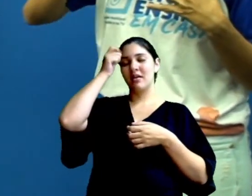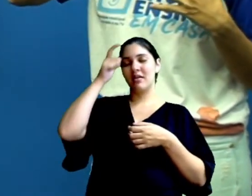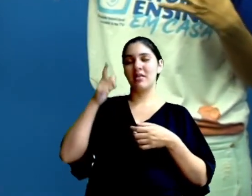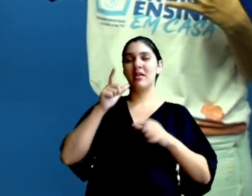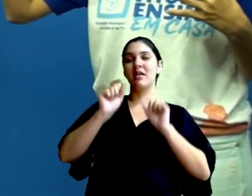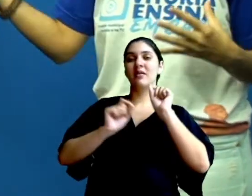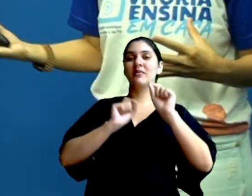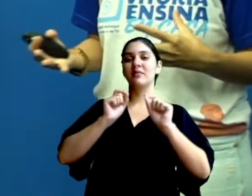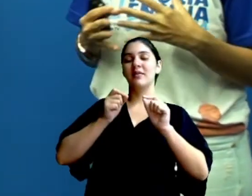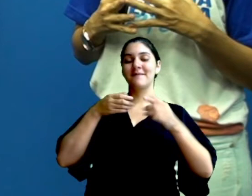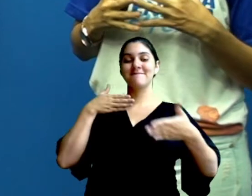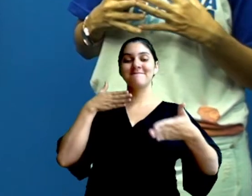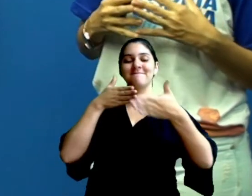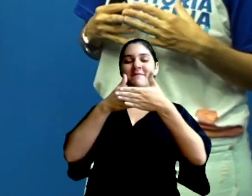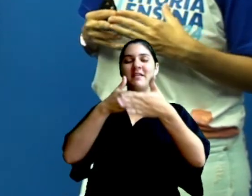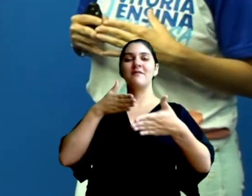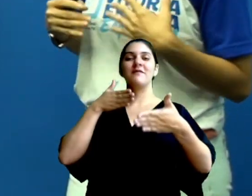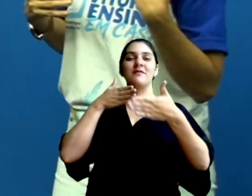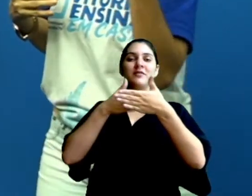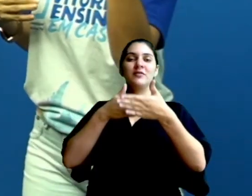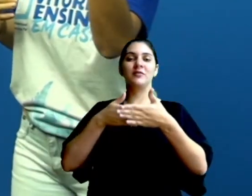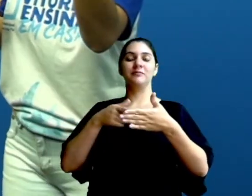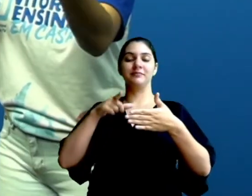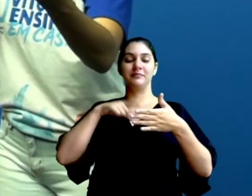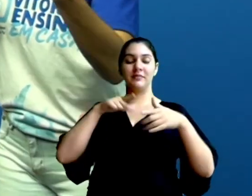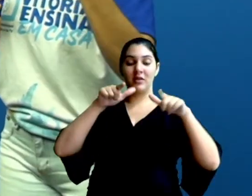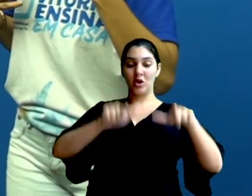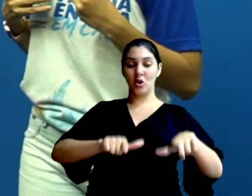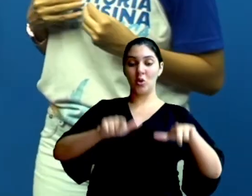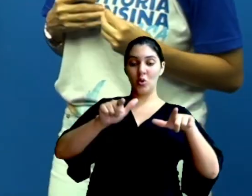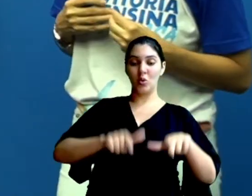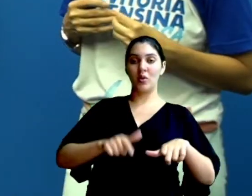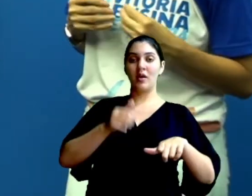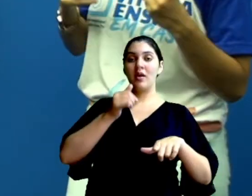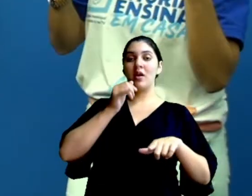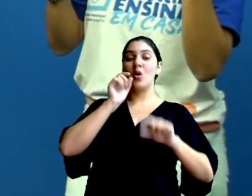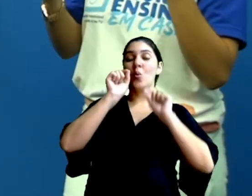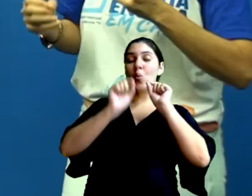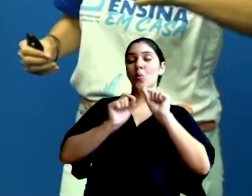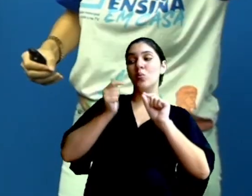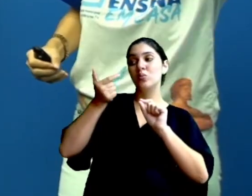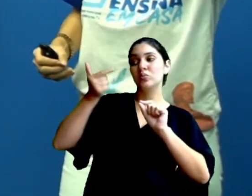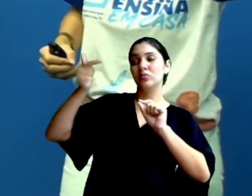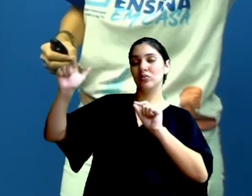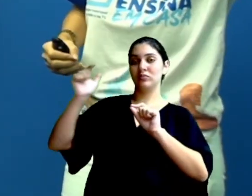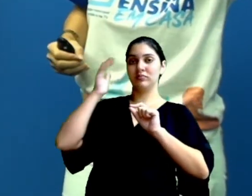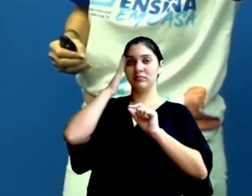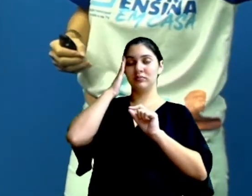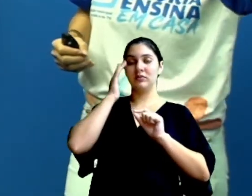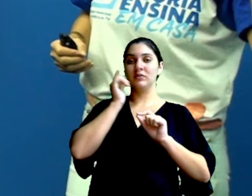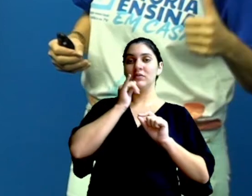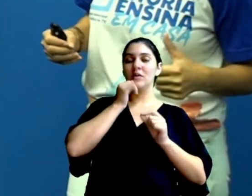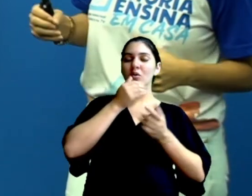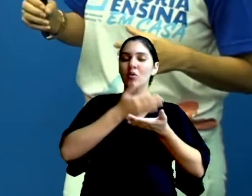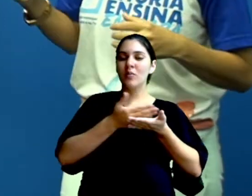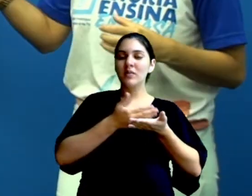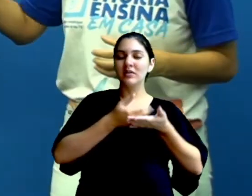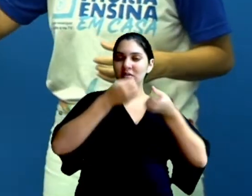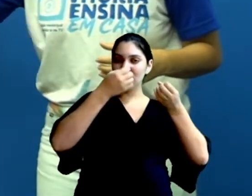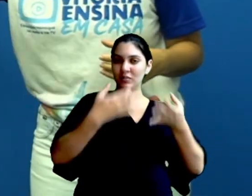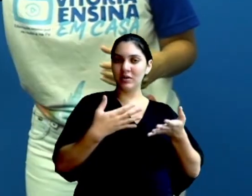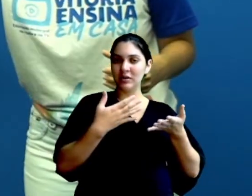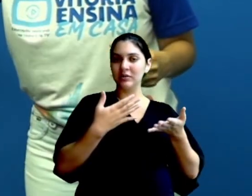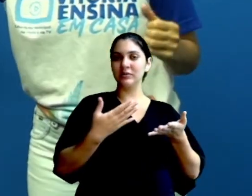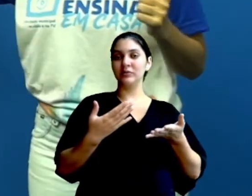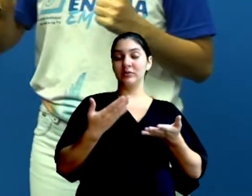de fronteiras, de ocupação do que é do outro. Entende? Quando eu disse lá no início